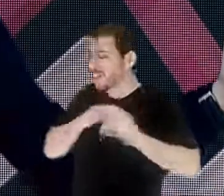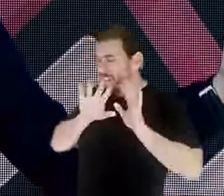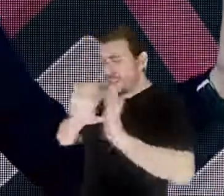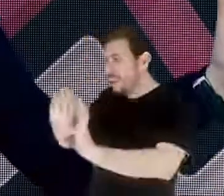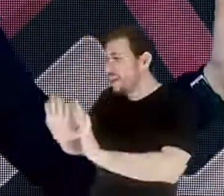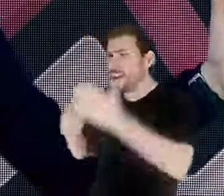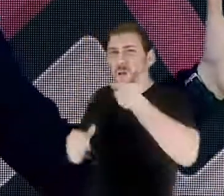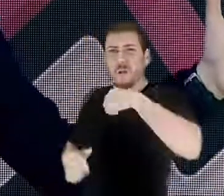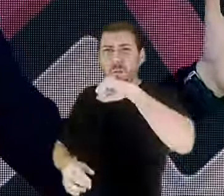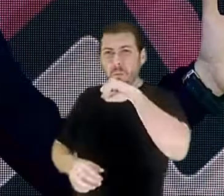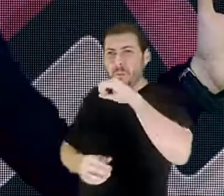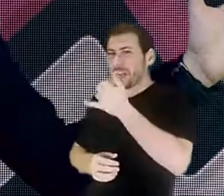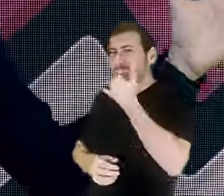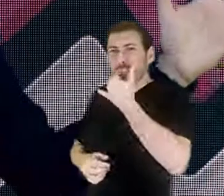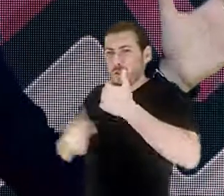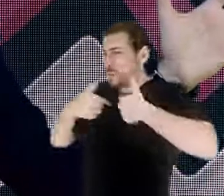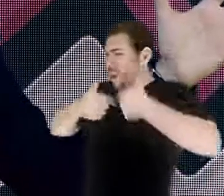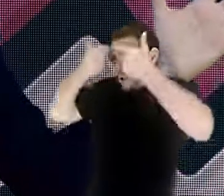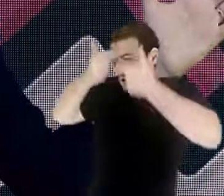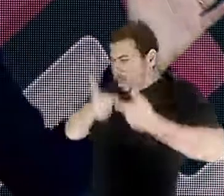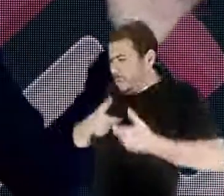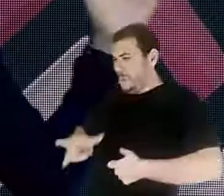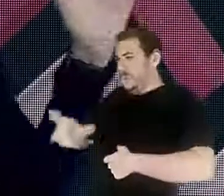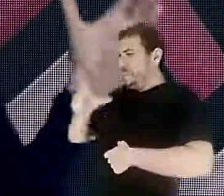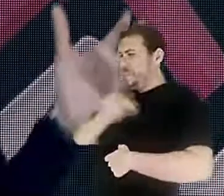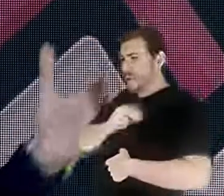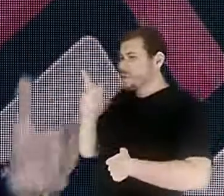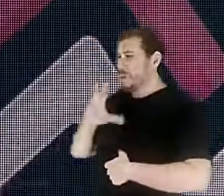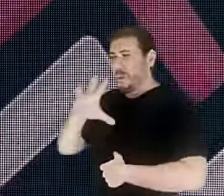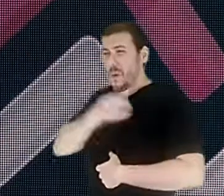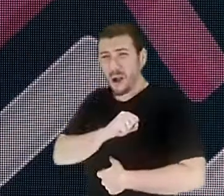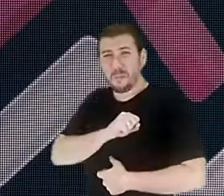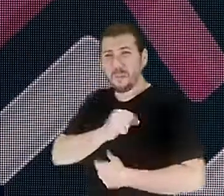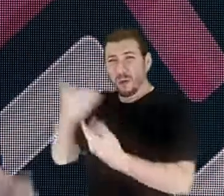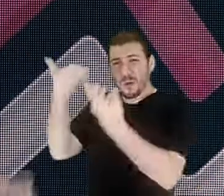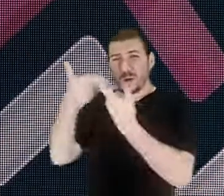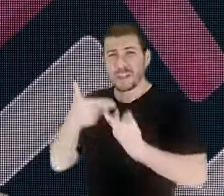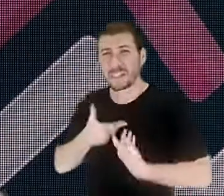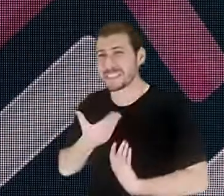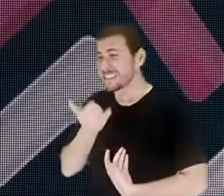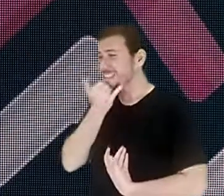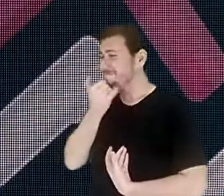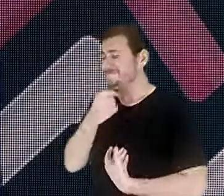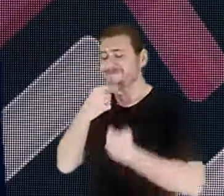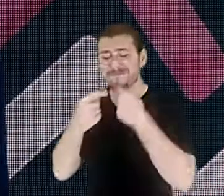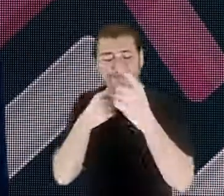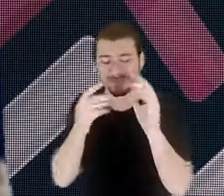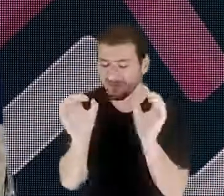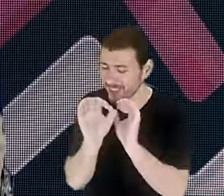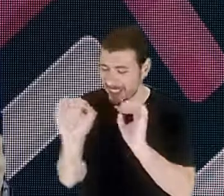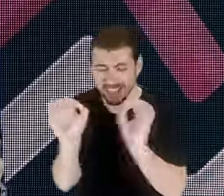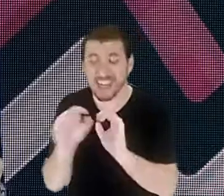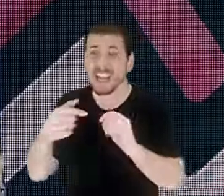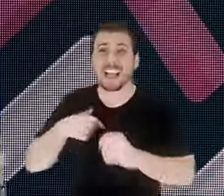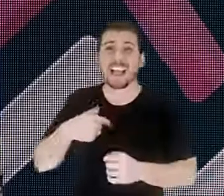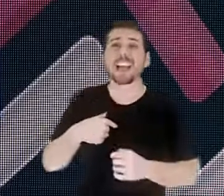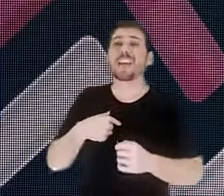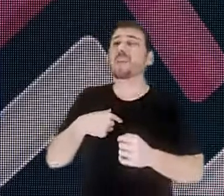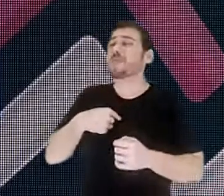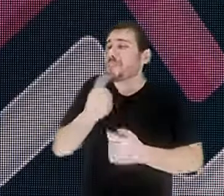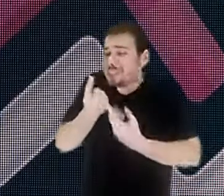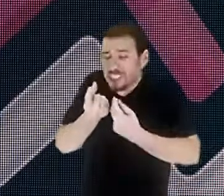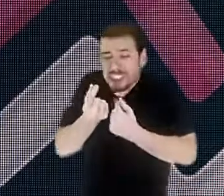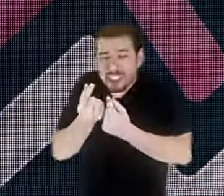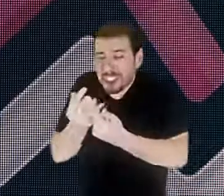Sei que já não mereço teu amor, pai, eu